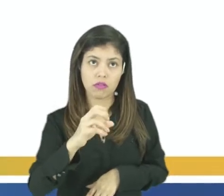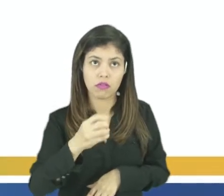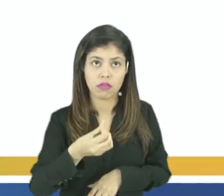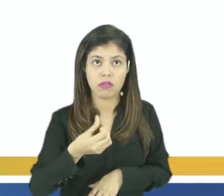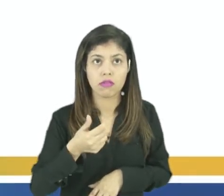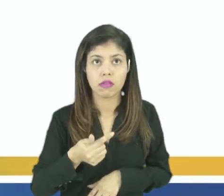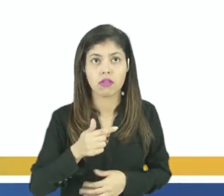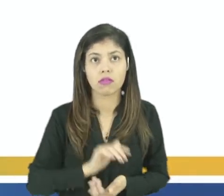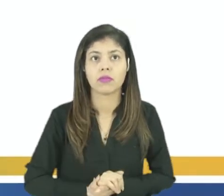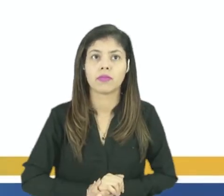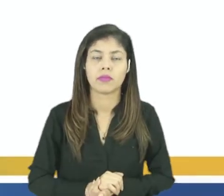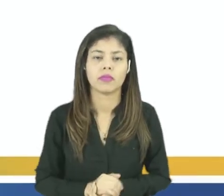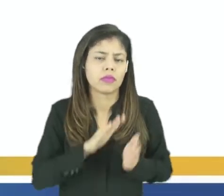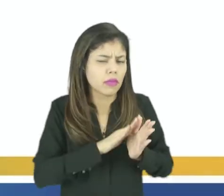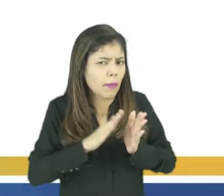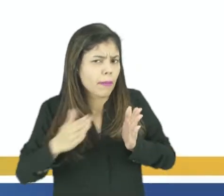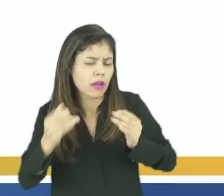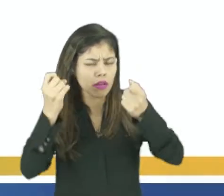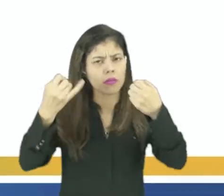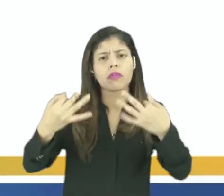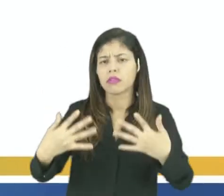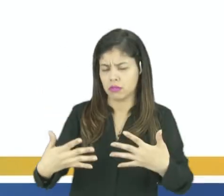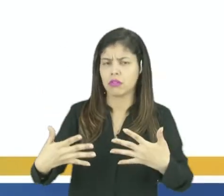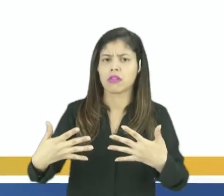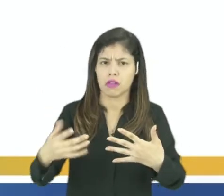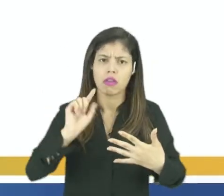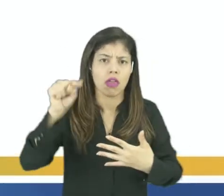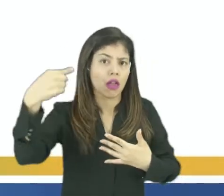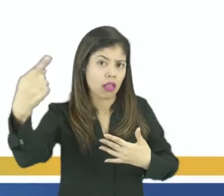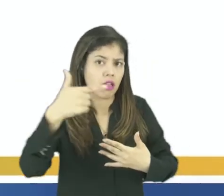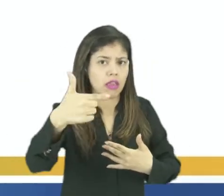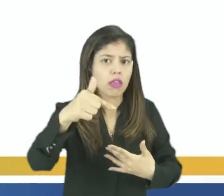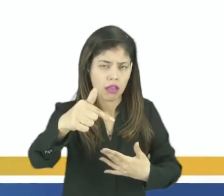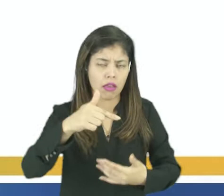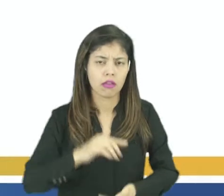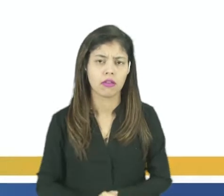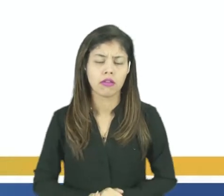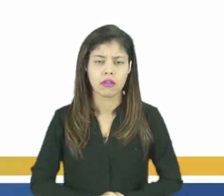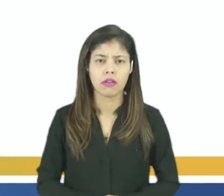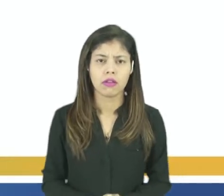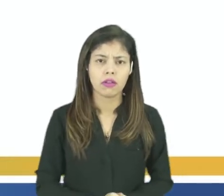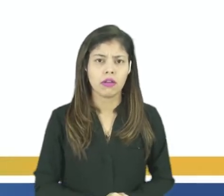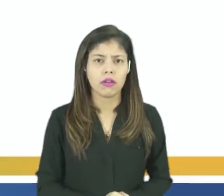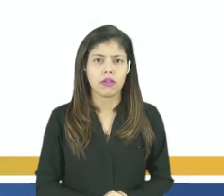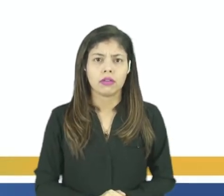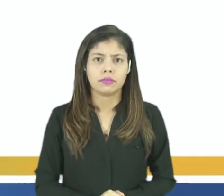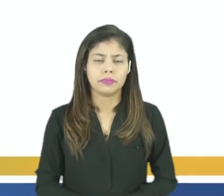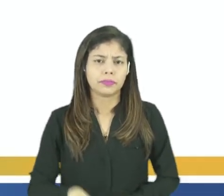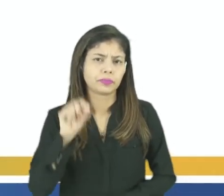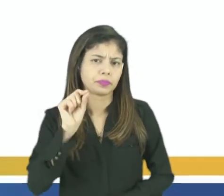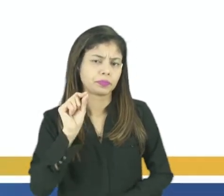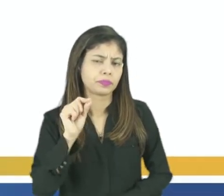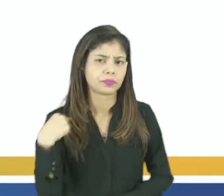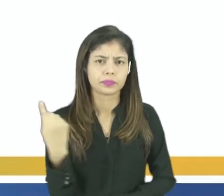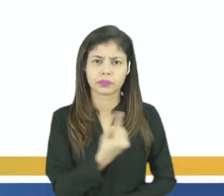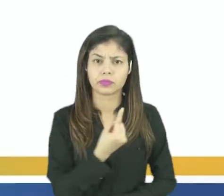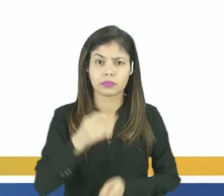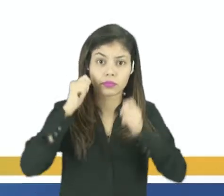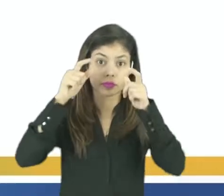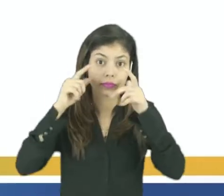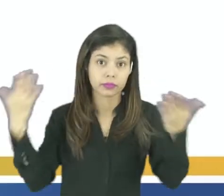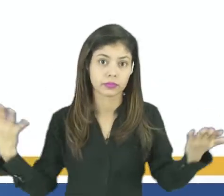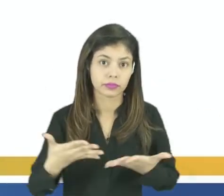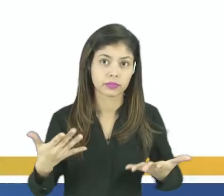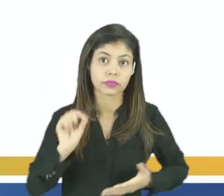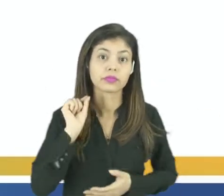ondulatório e uma parte dessa explicação está lá na aula 17. Então, o que nós vamos nos ater aqui